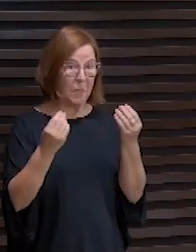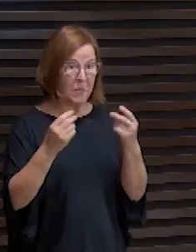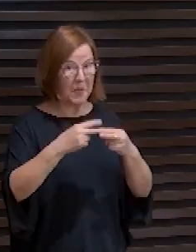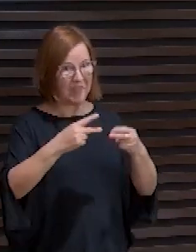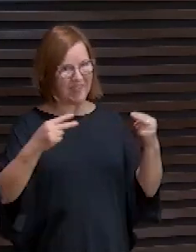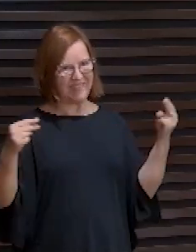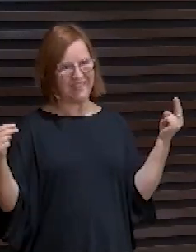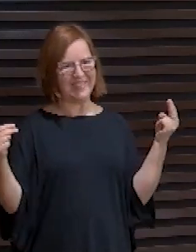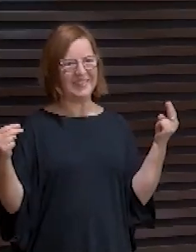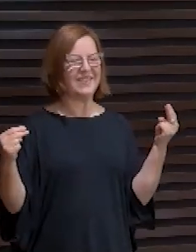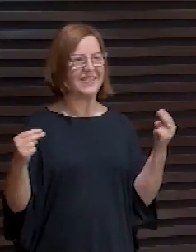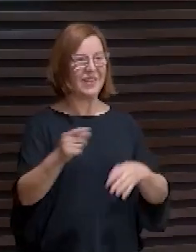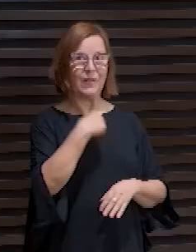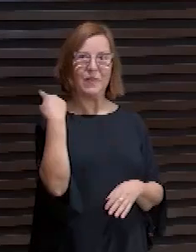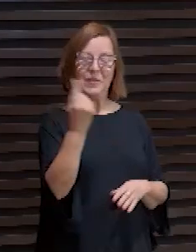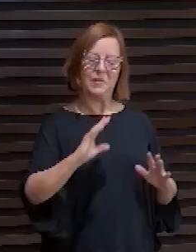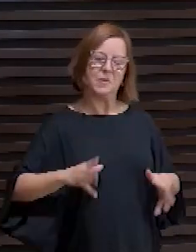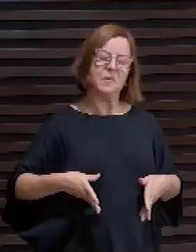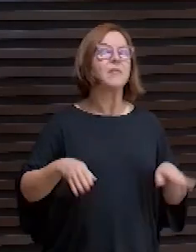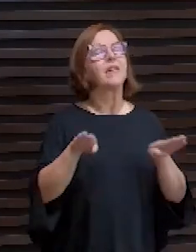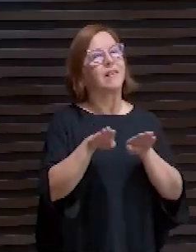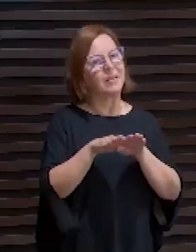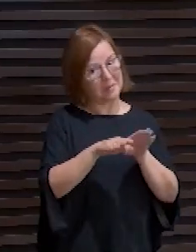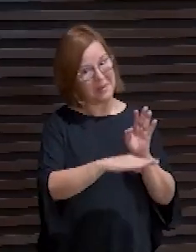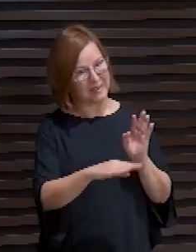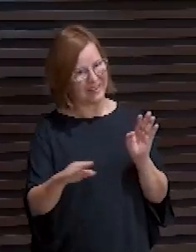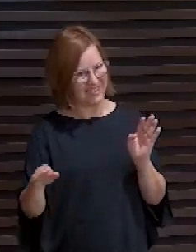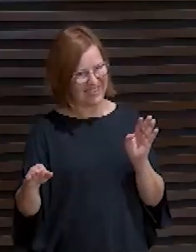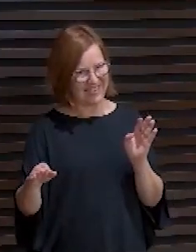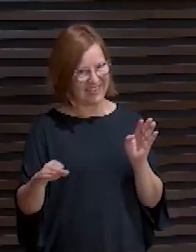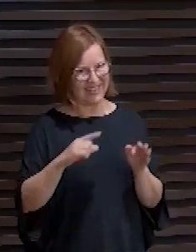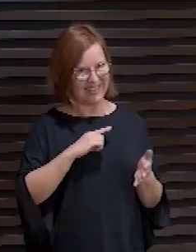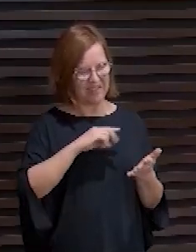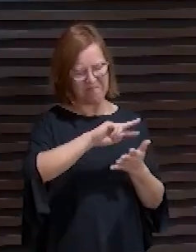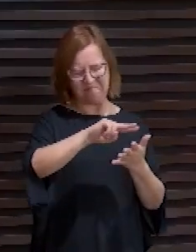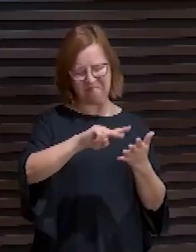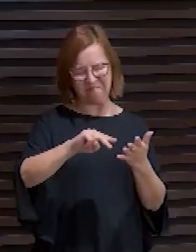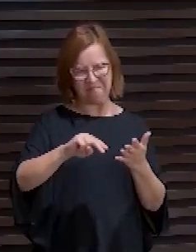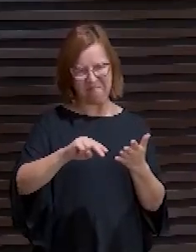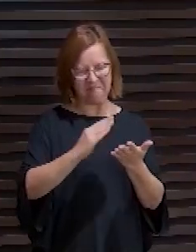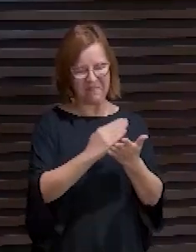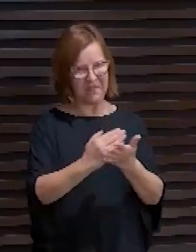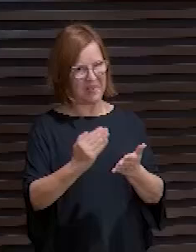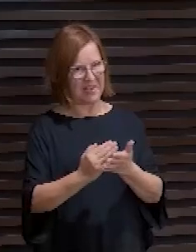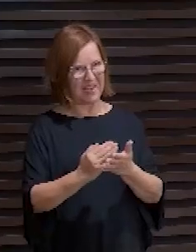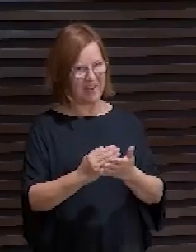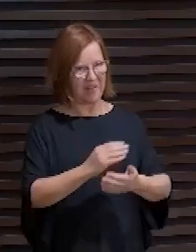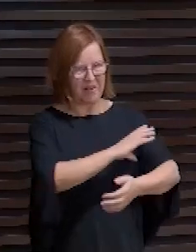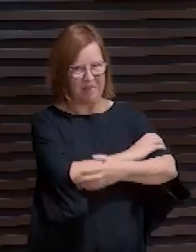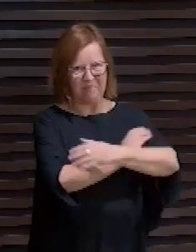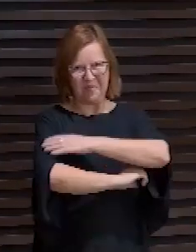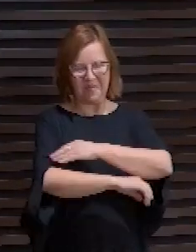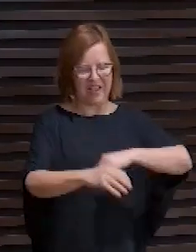elementos. O nosso corpo também, crianças, ele tem vários órgãos. Nós temos músculos,